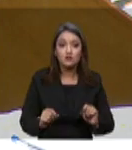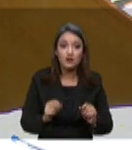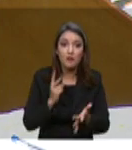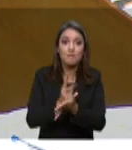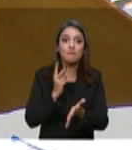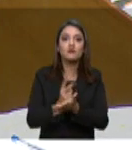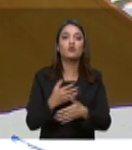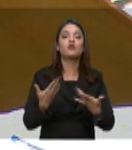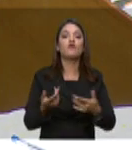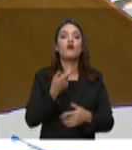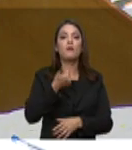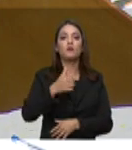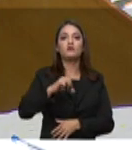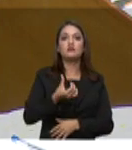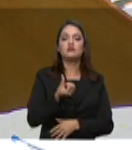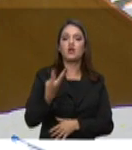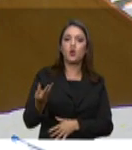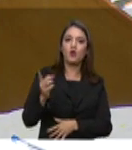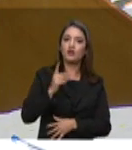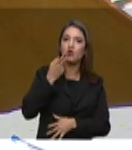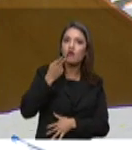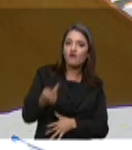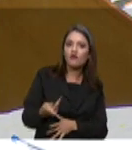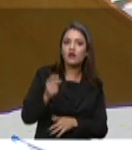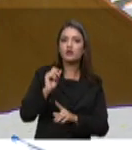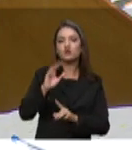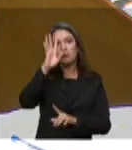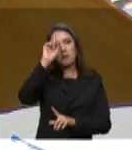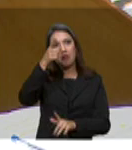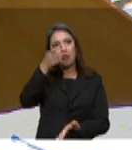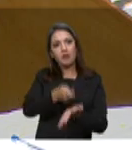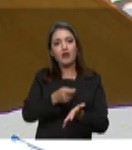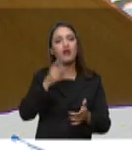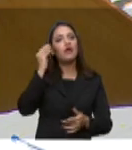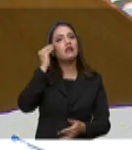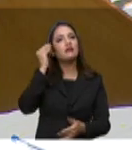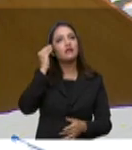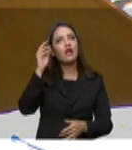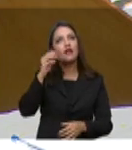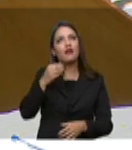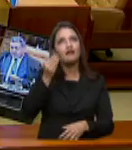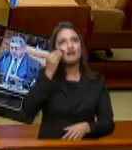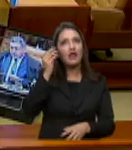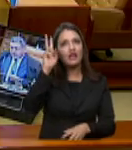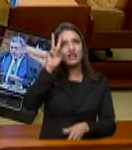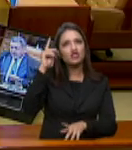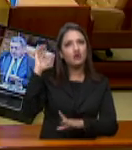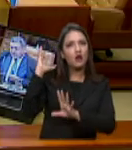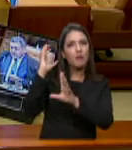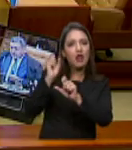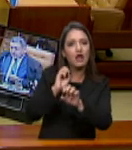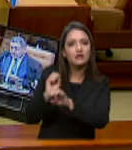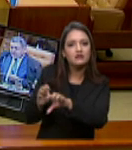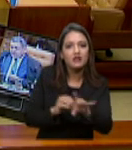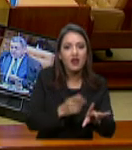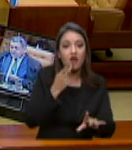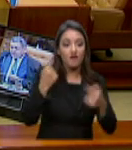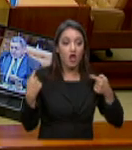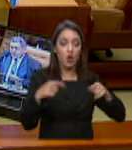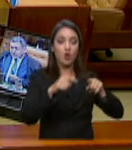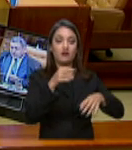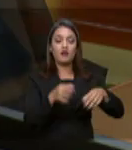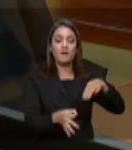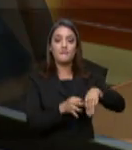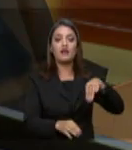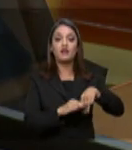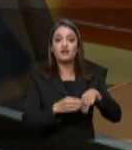64 não faz Apologia golpe de estado Tenta dar uma aula de história e volta insultar ministros dessa ponte afirmando que estão